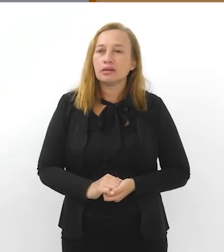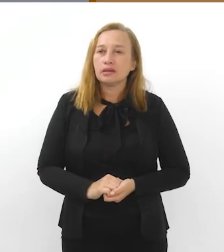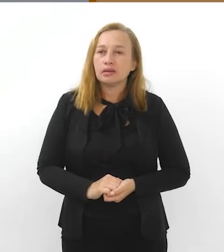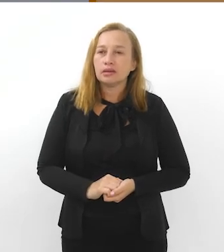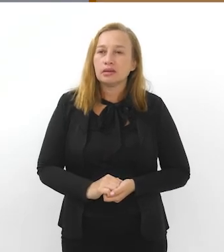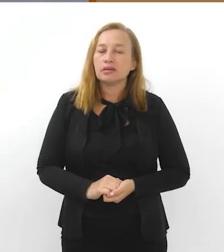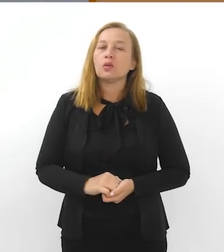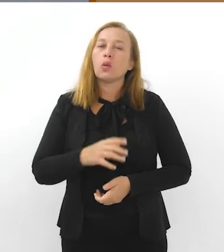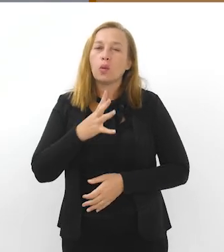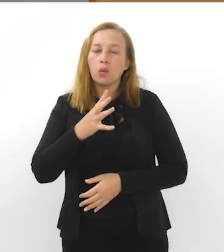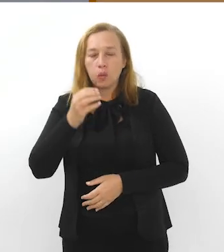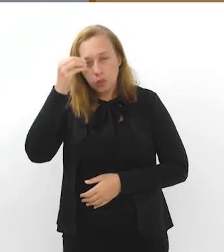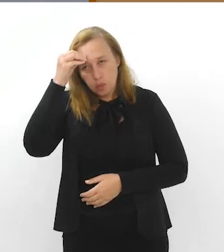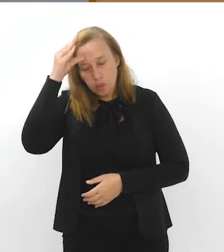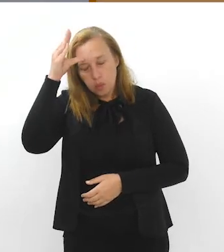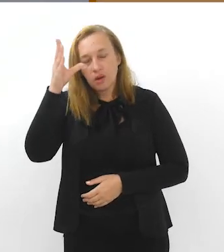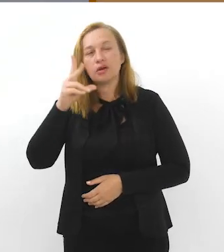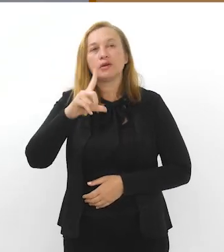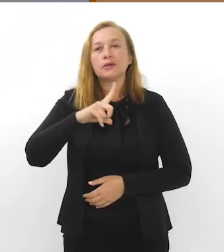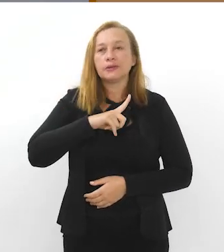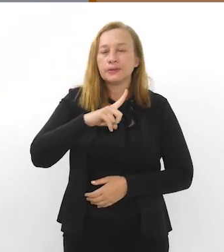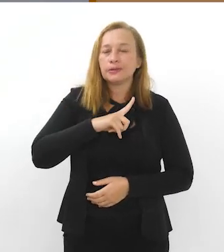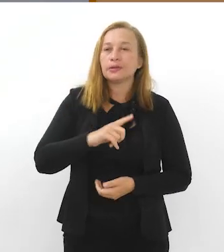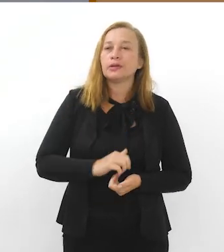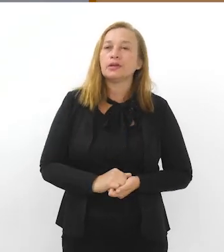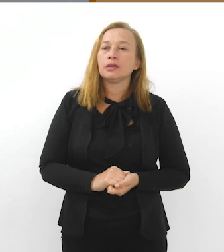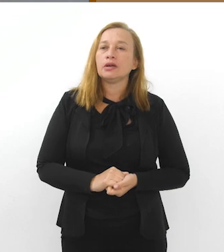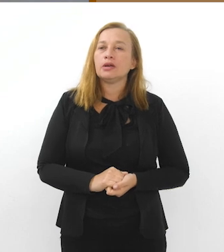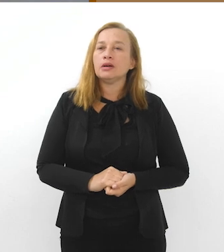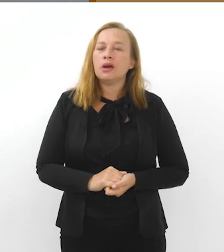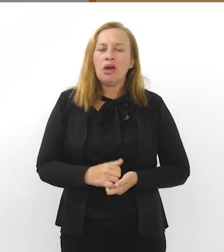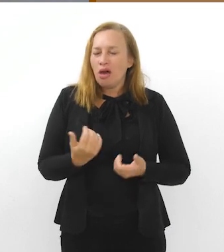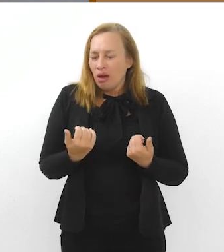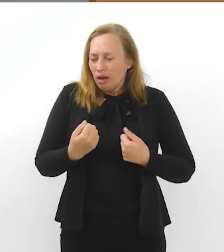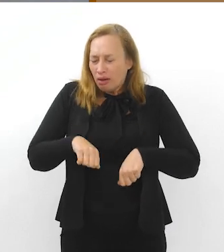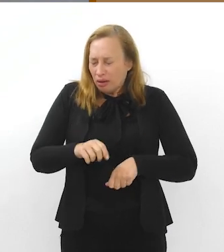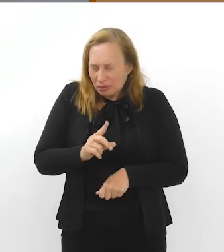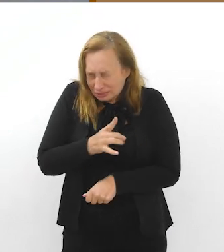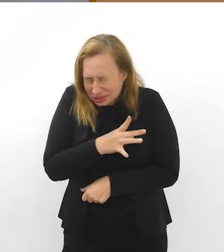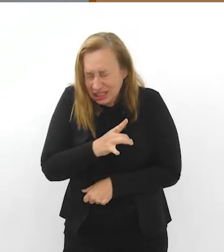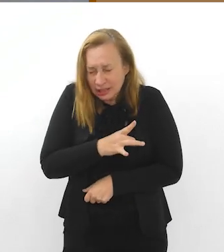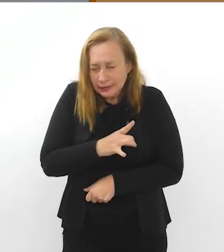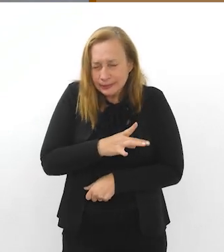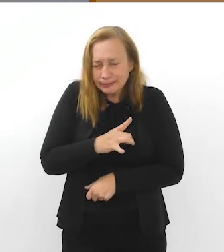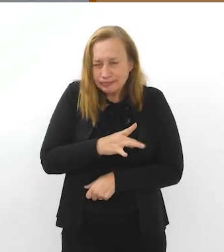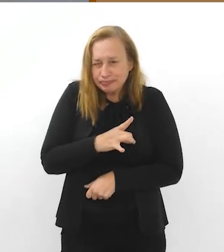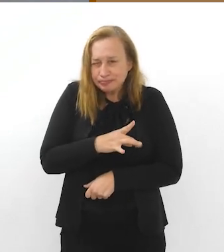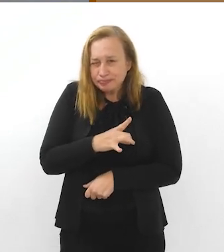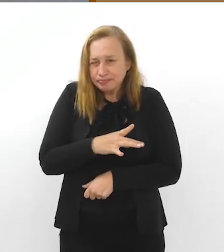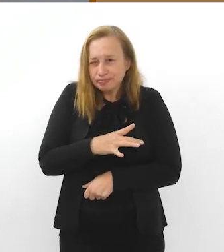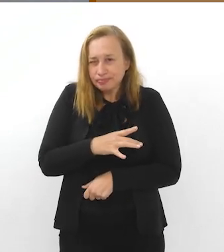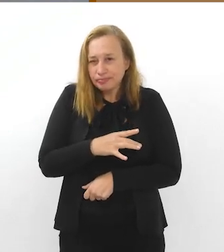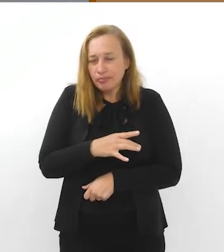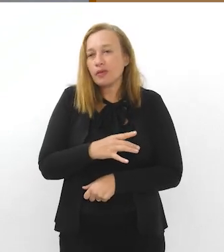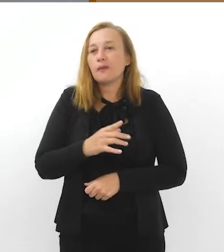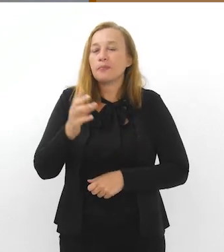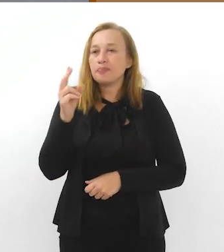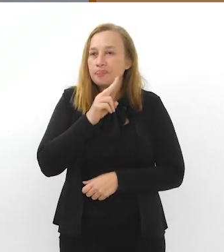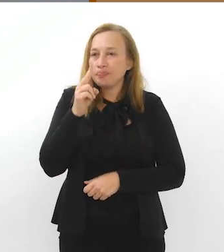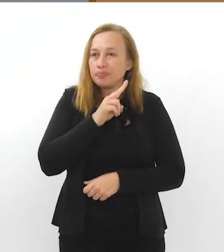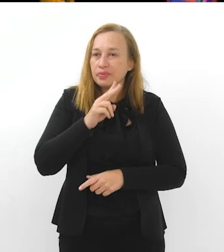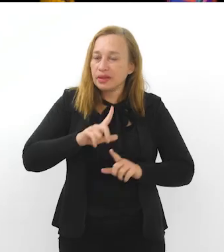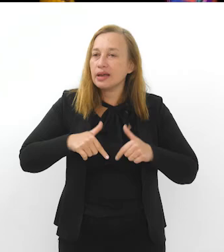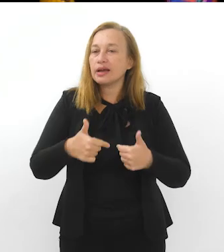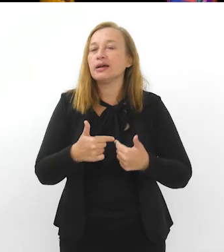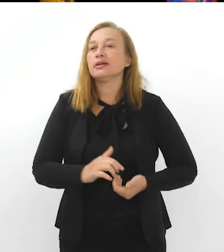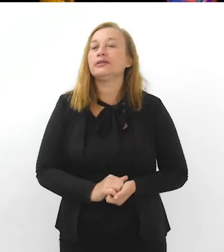quando você tem conhecimento, não precisa ter medo, né? Corre atrás e vai se virando.